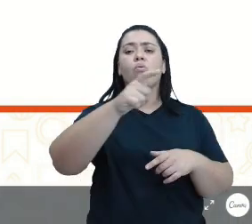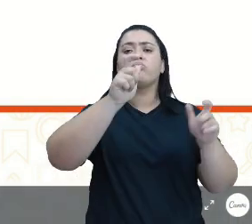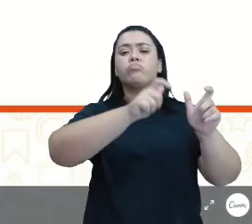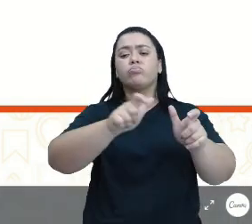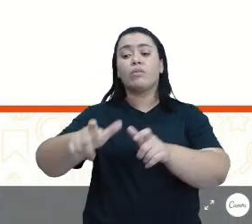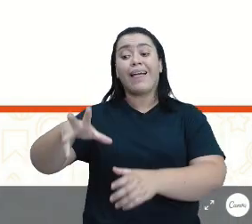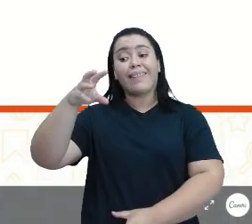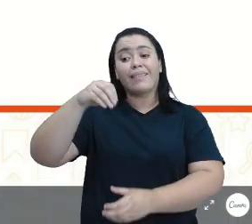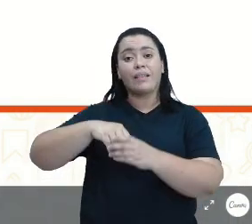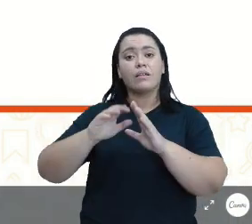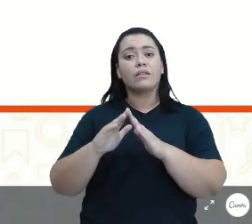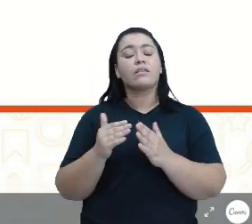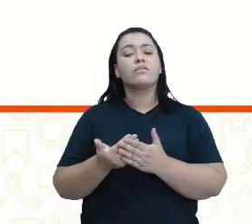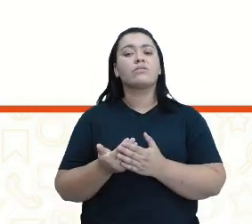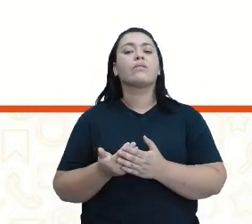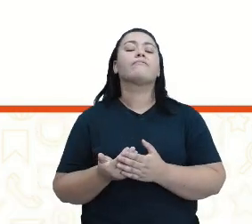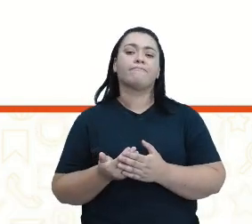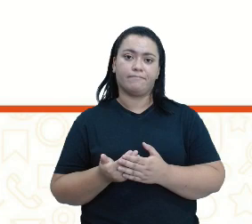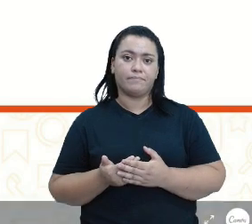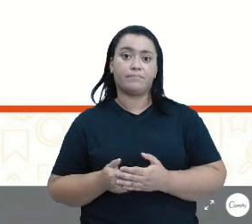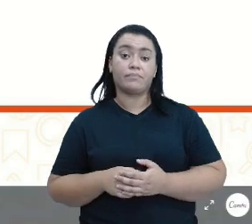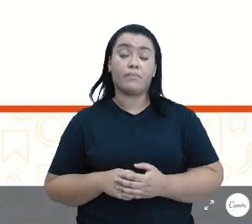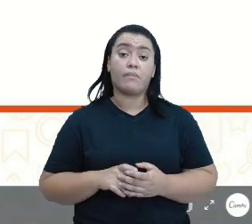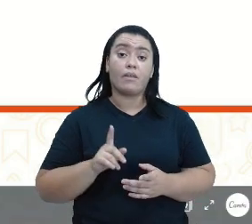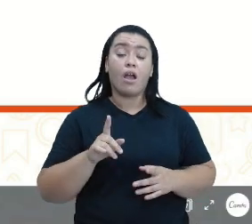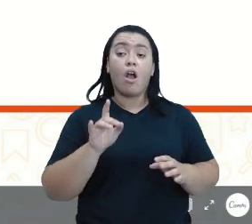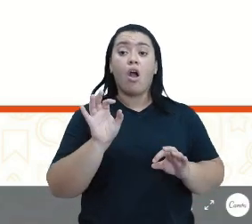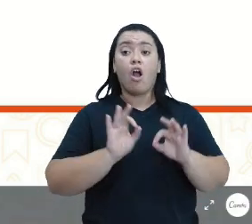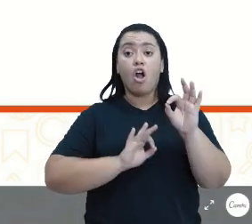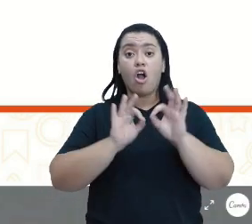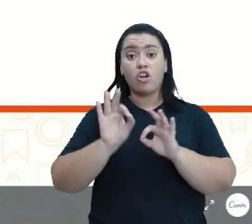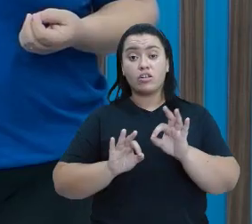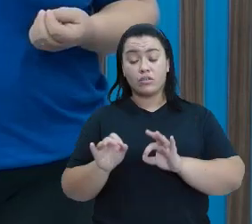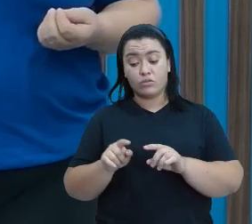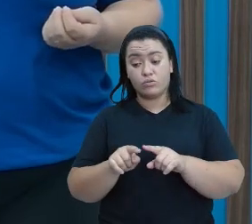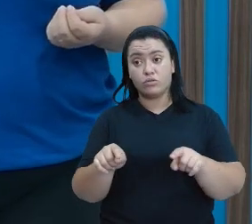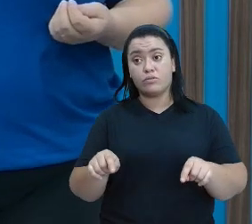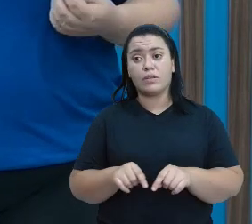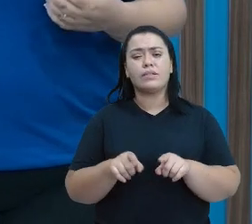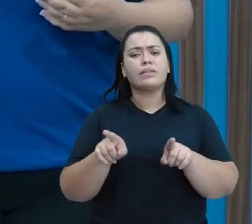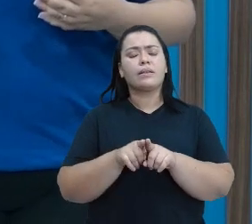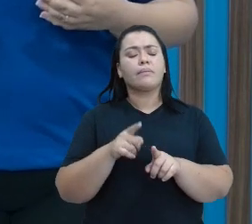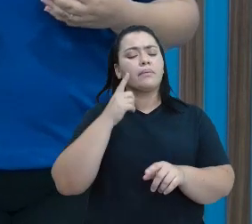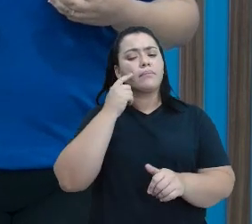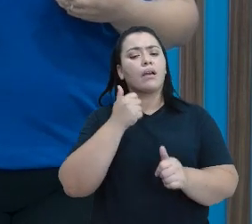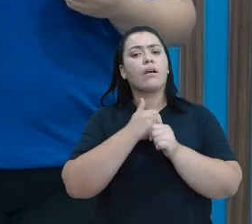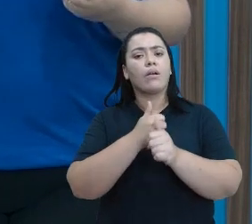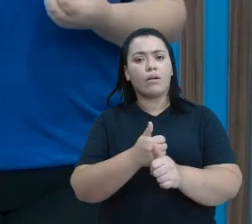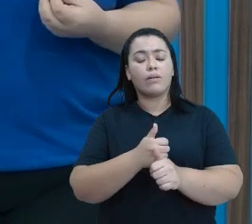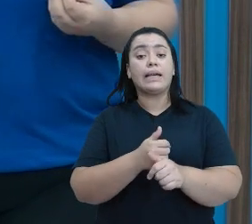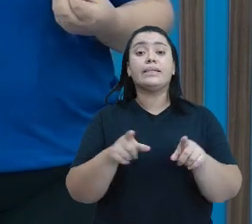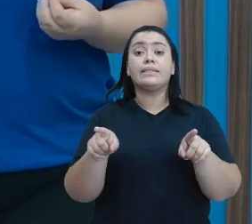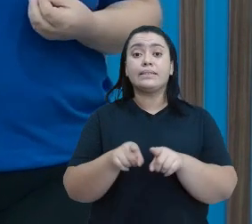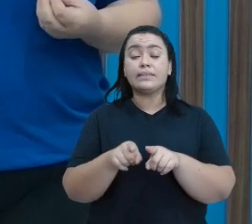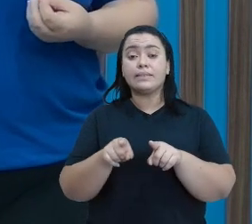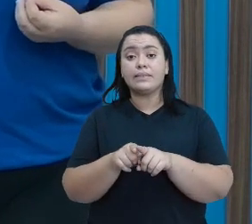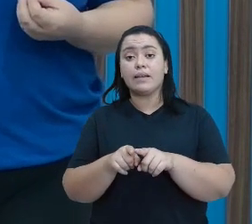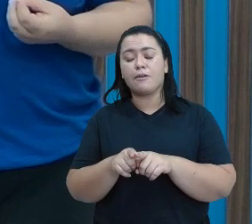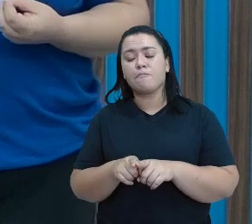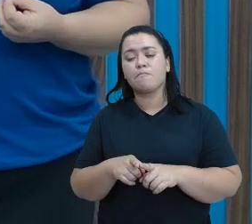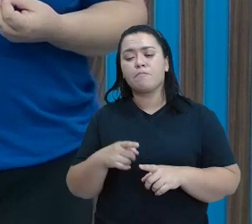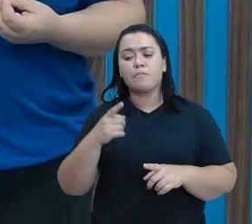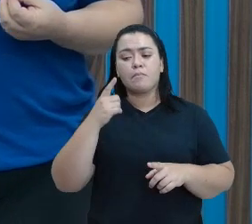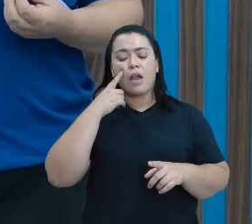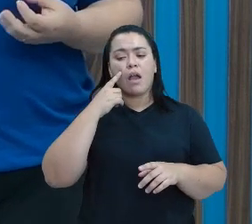ele organiza esse espaço, ele acompanha, ele gere os